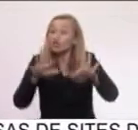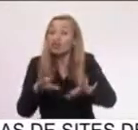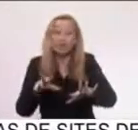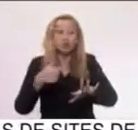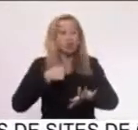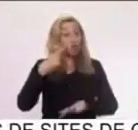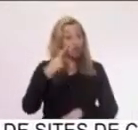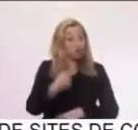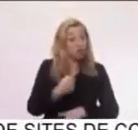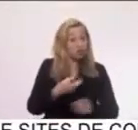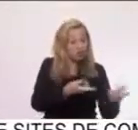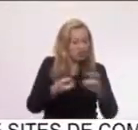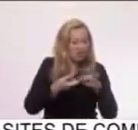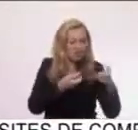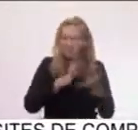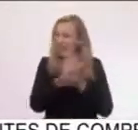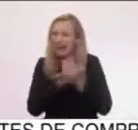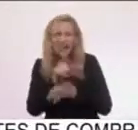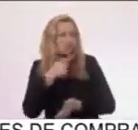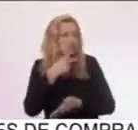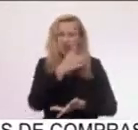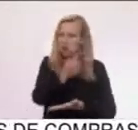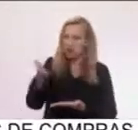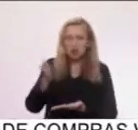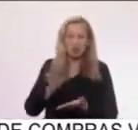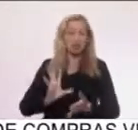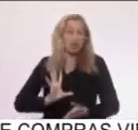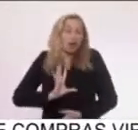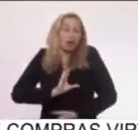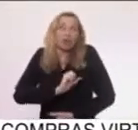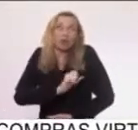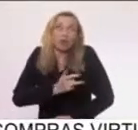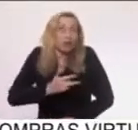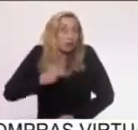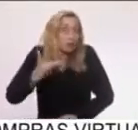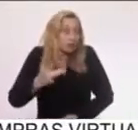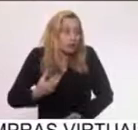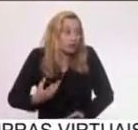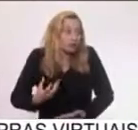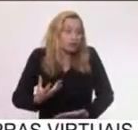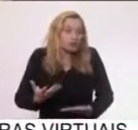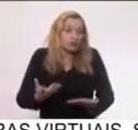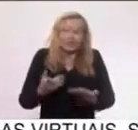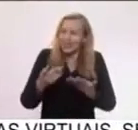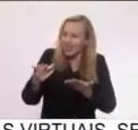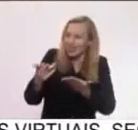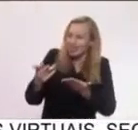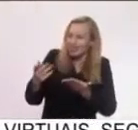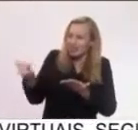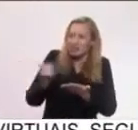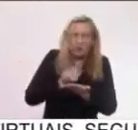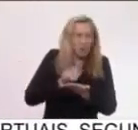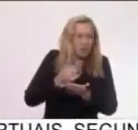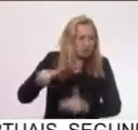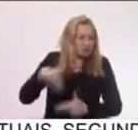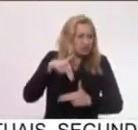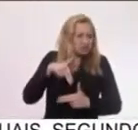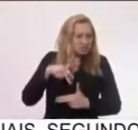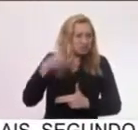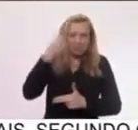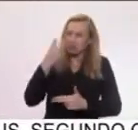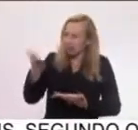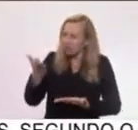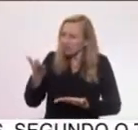eu observei. Eu não observei nada disso com esse romantismo que esse cidadão nos traz essa tribuna aqui, esse